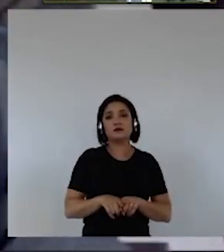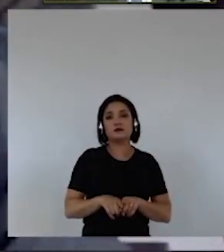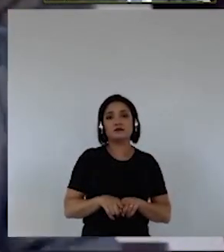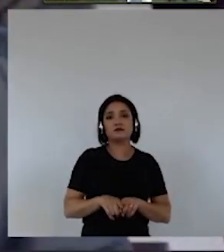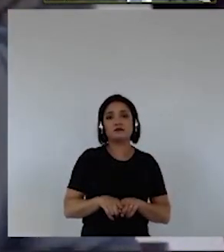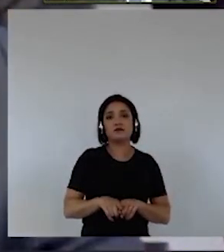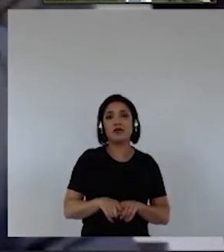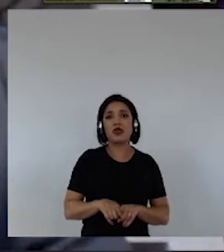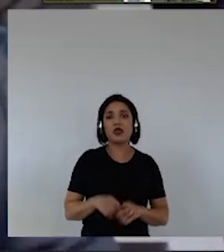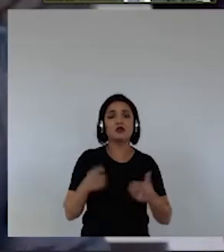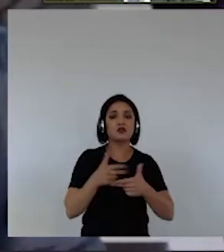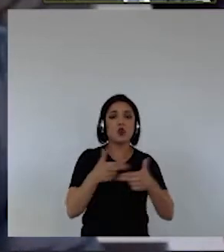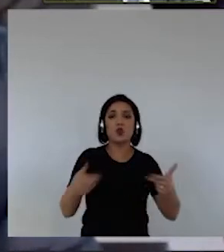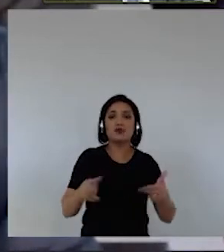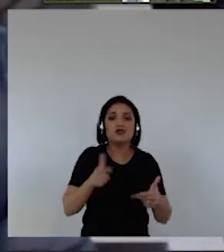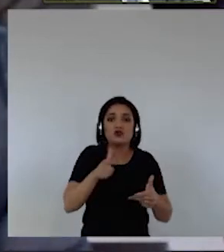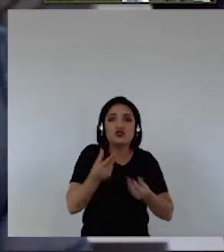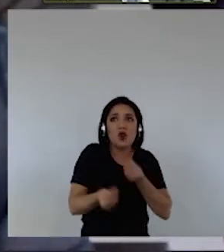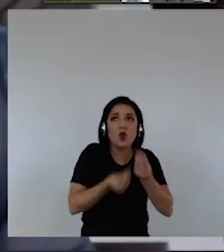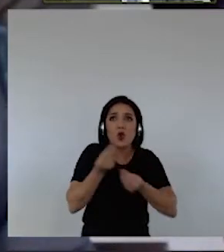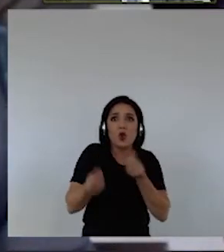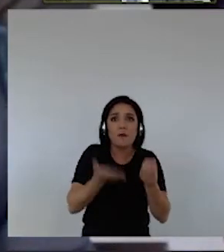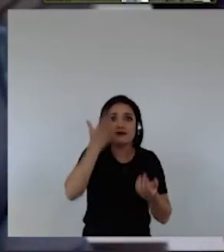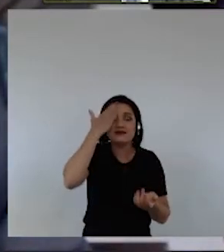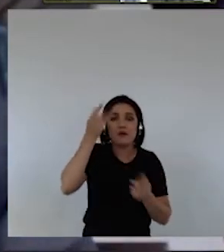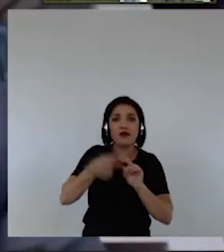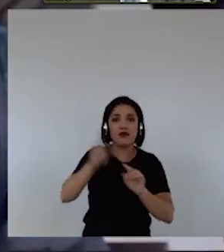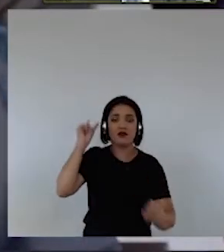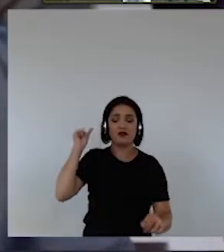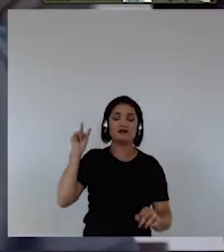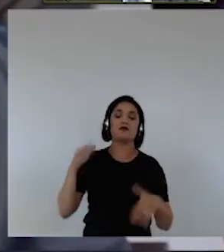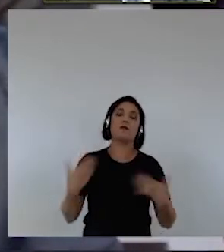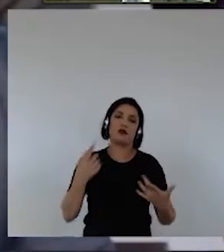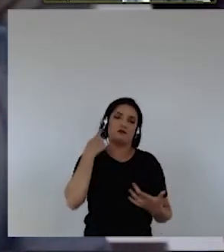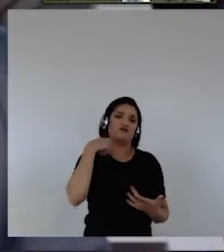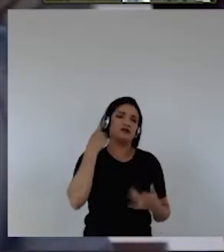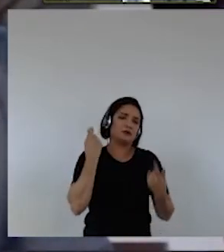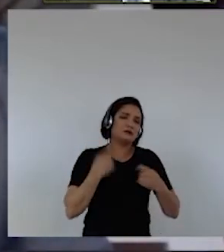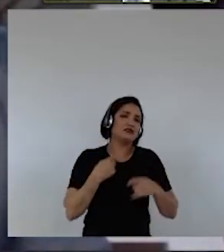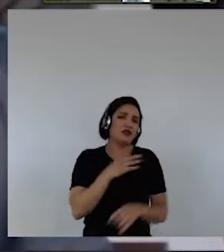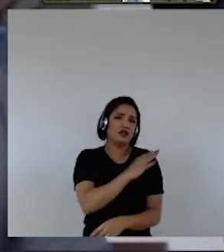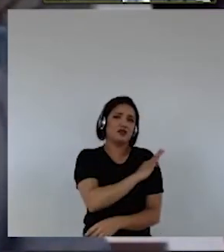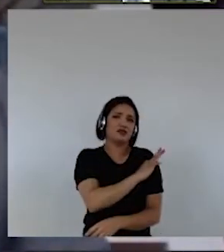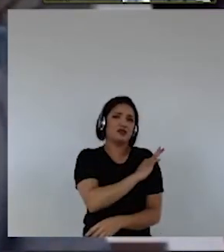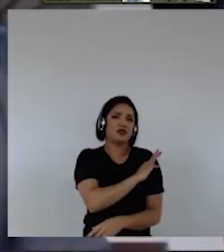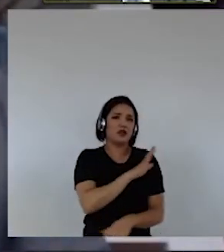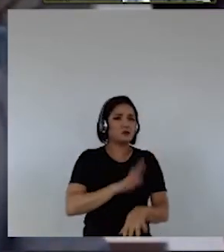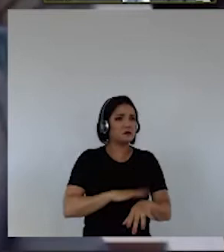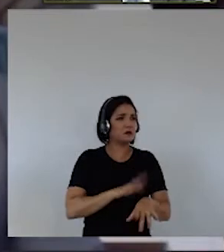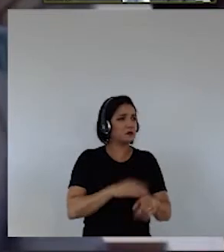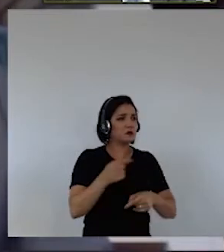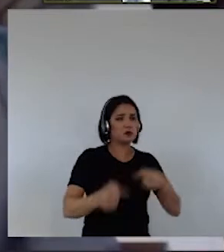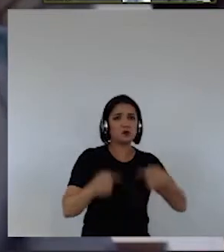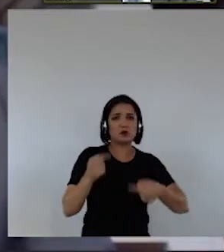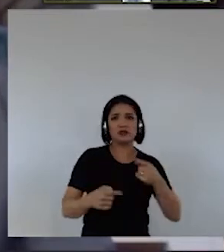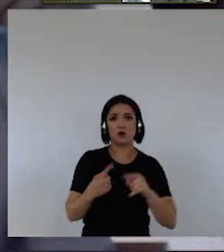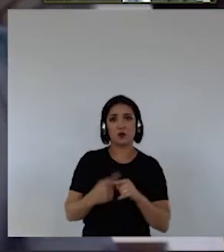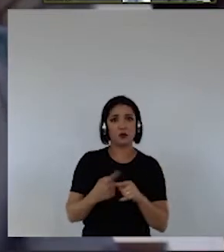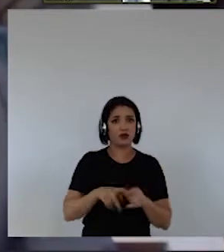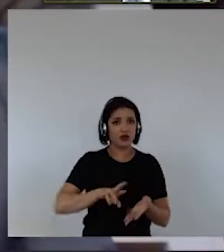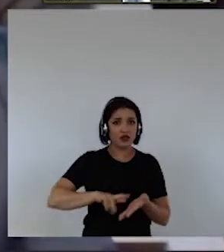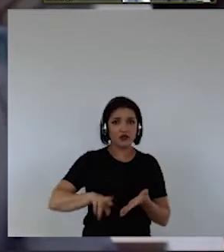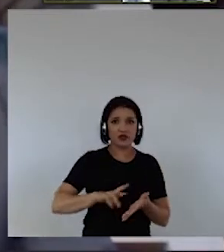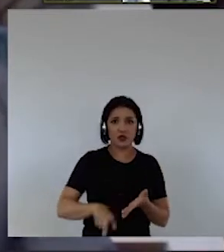da imprevisão. Nós, como advogados, nós temos que ser bem técnicos a enfrentar essa discussão, né? Porque não é